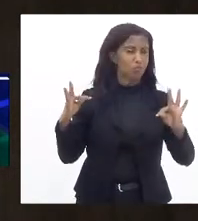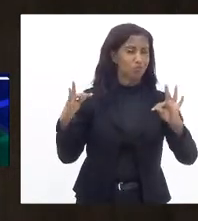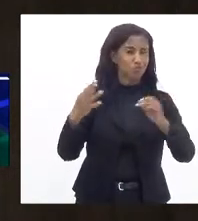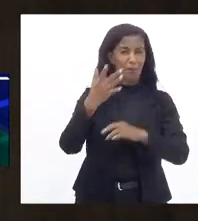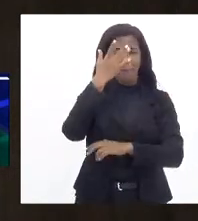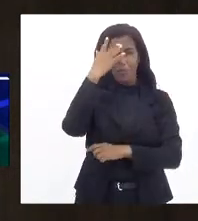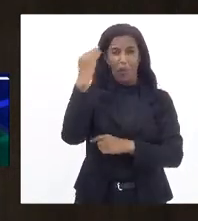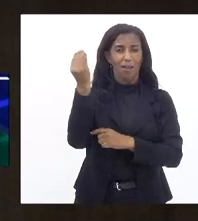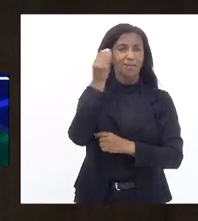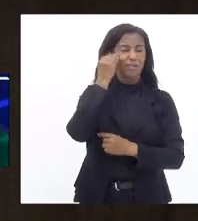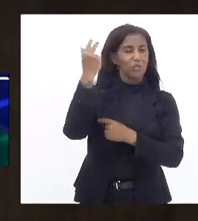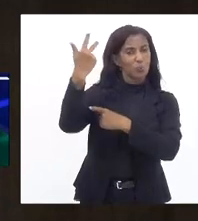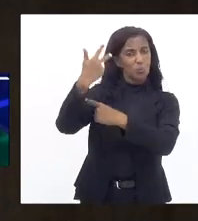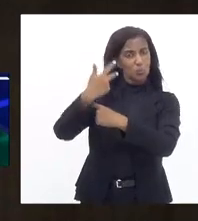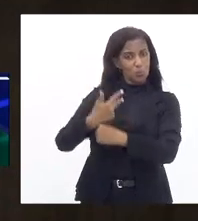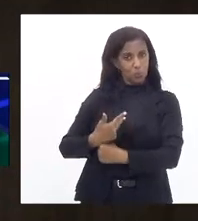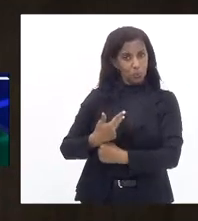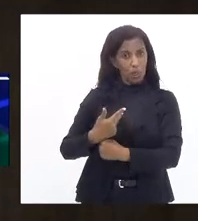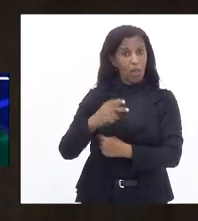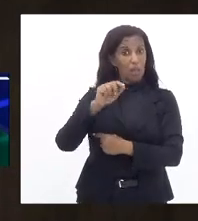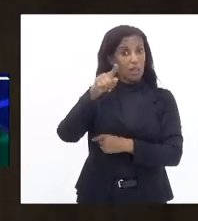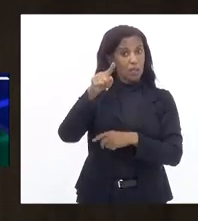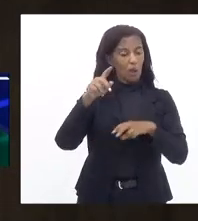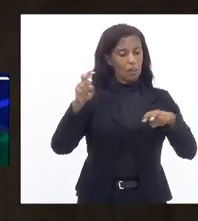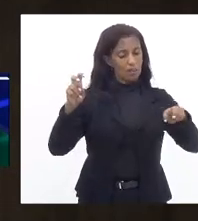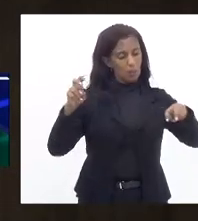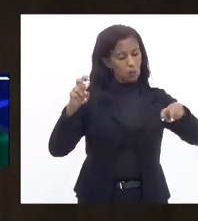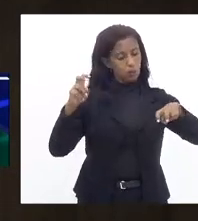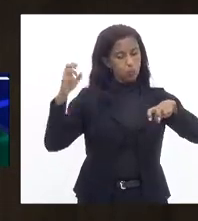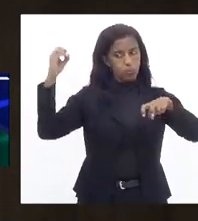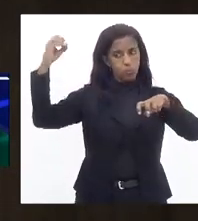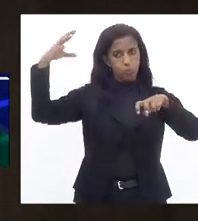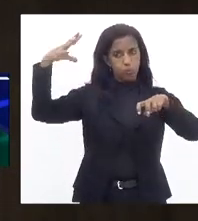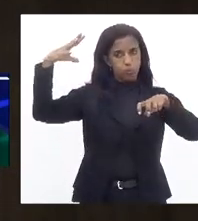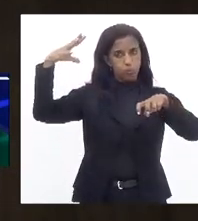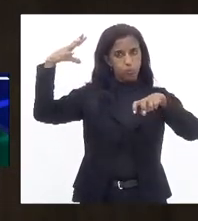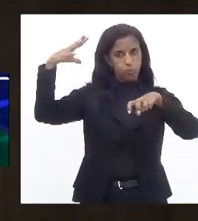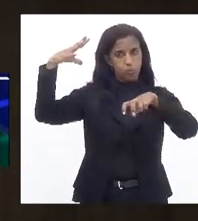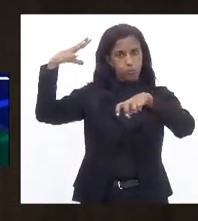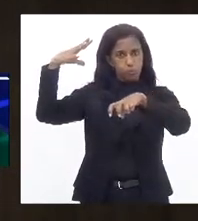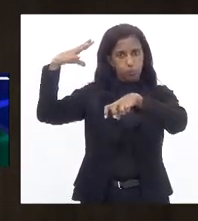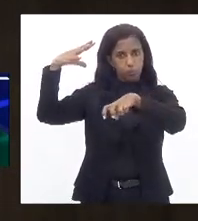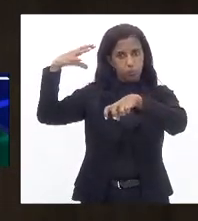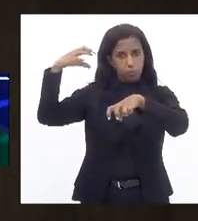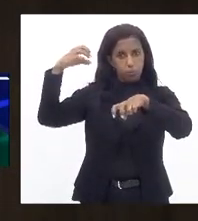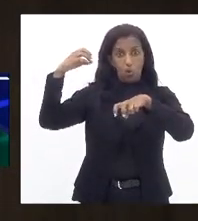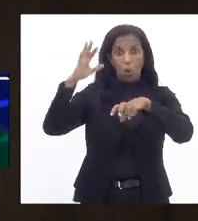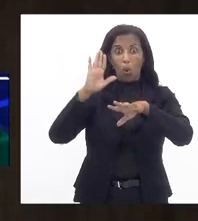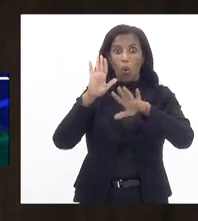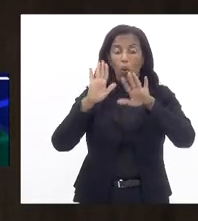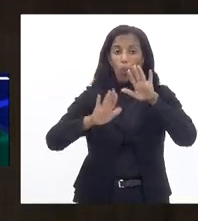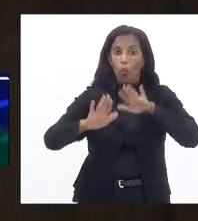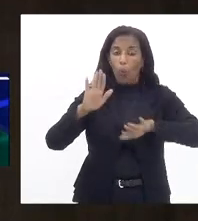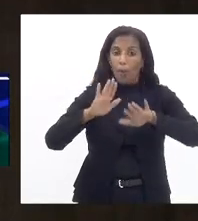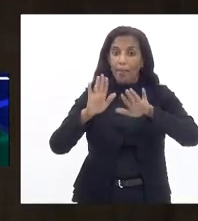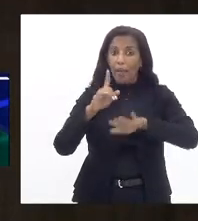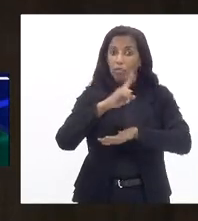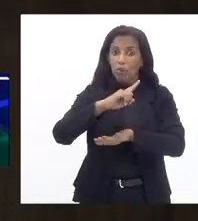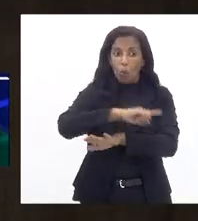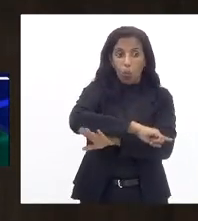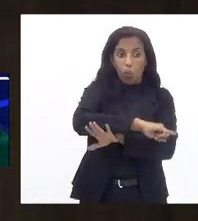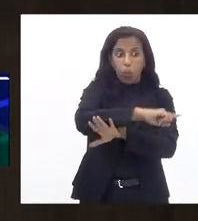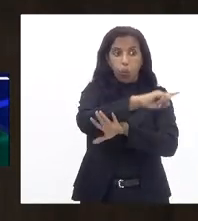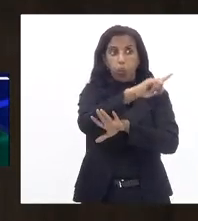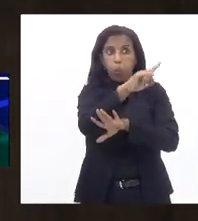nos acompanham, que ao passar do radar, cuidado, não acelere, porque